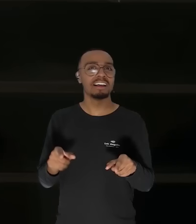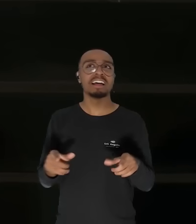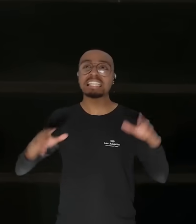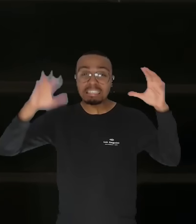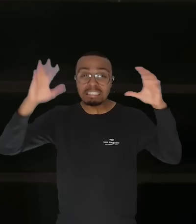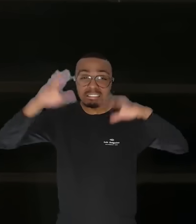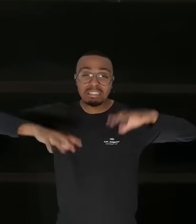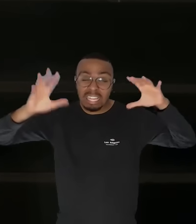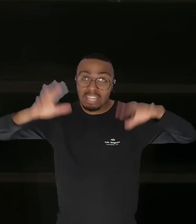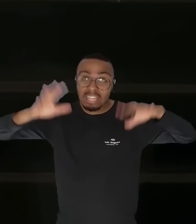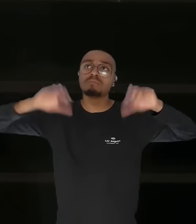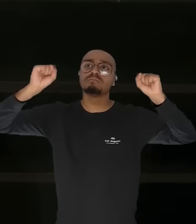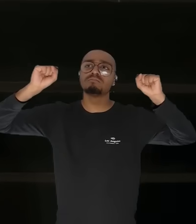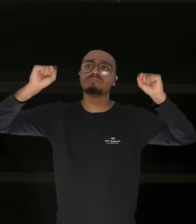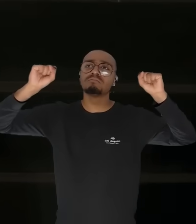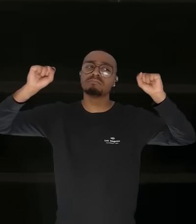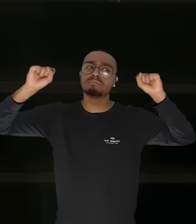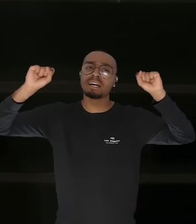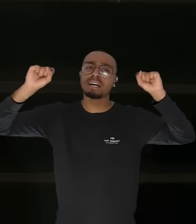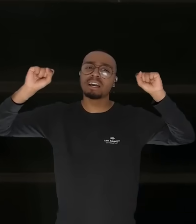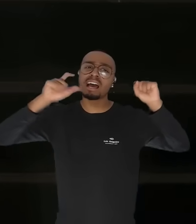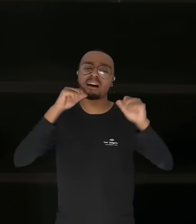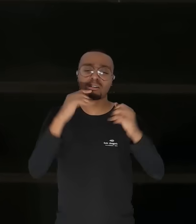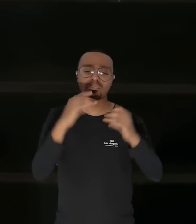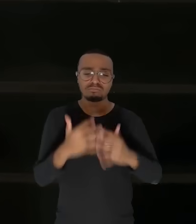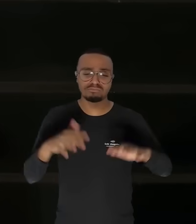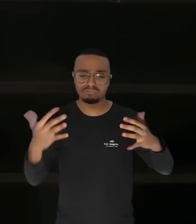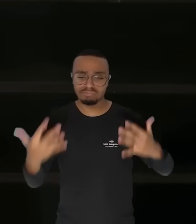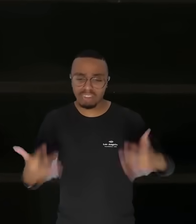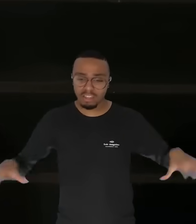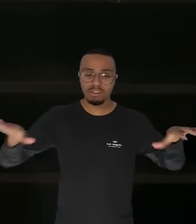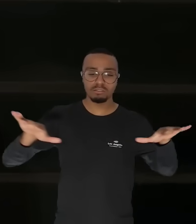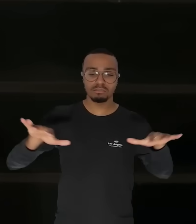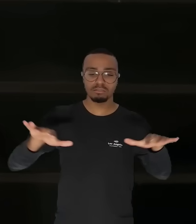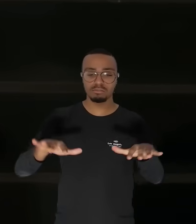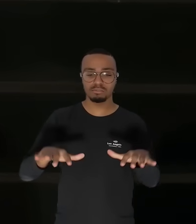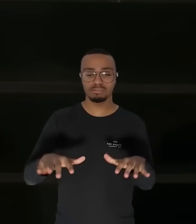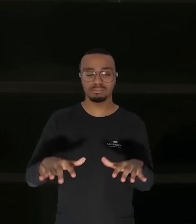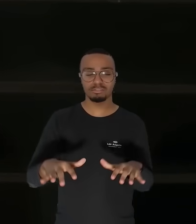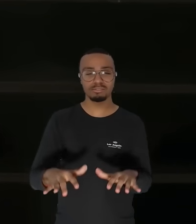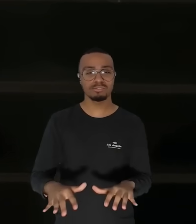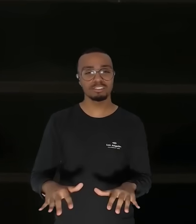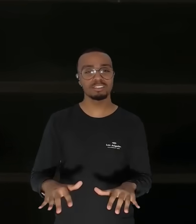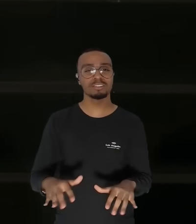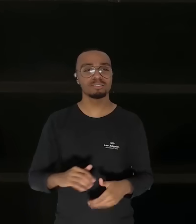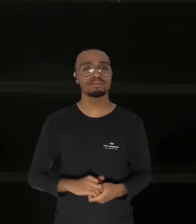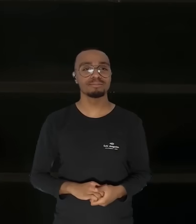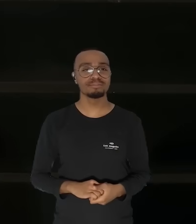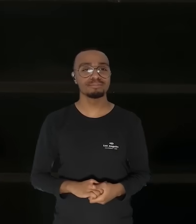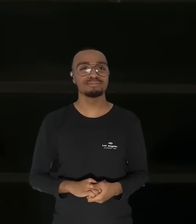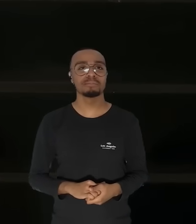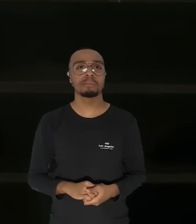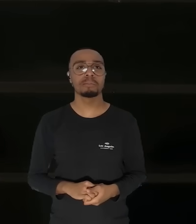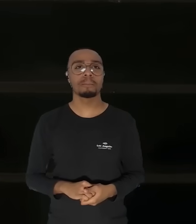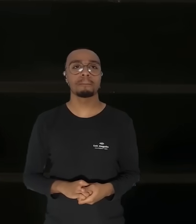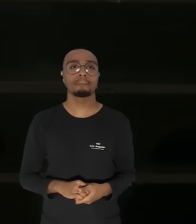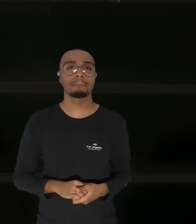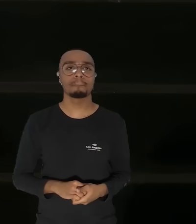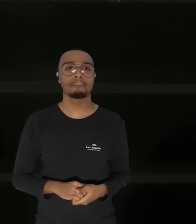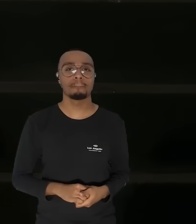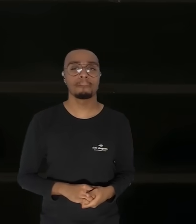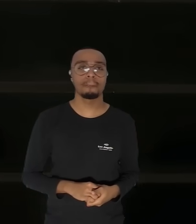Eu acredito, pelo contexto, que essa tempestade foi espiritual. O diabo sabia para onde Jesus estava indo.